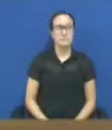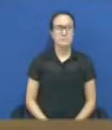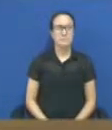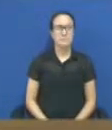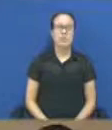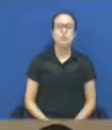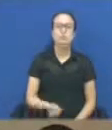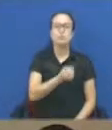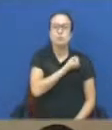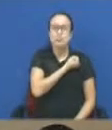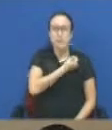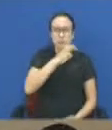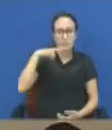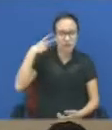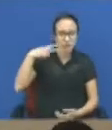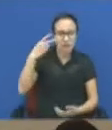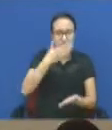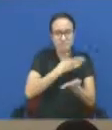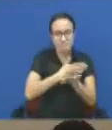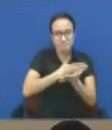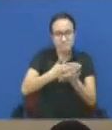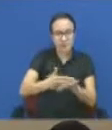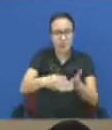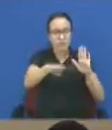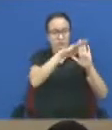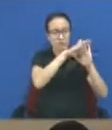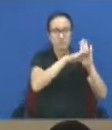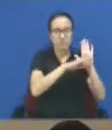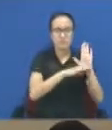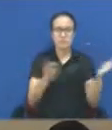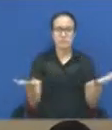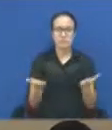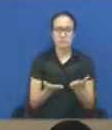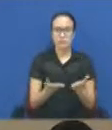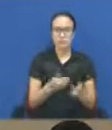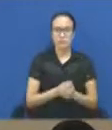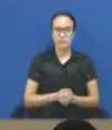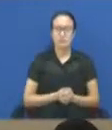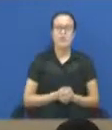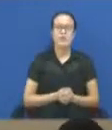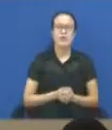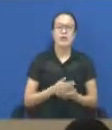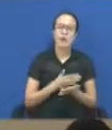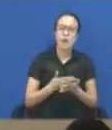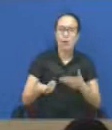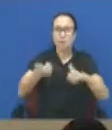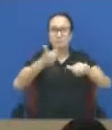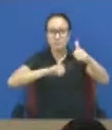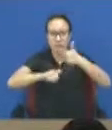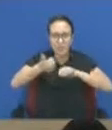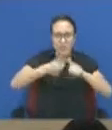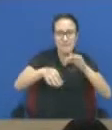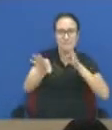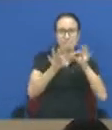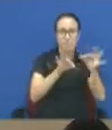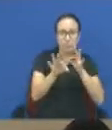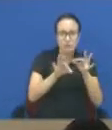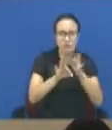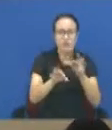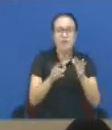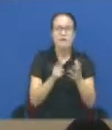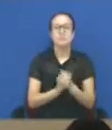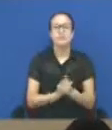Havendo o número regimental, a presidência dá por iniciada a ordem do dia, fase na qual serão apreciados os projetos, objeto